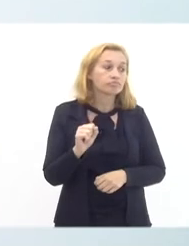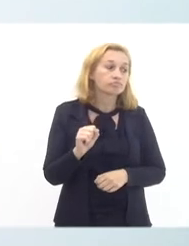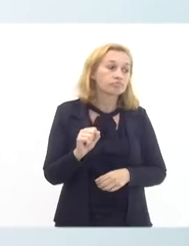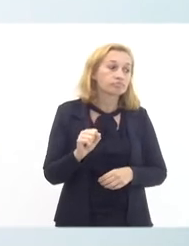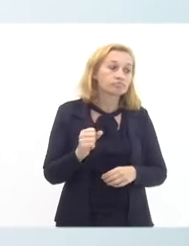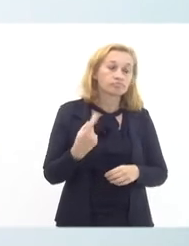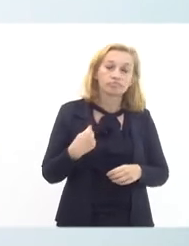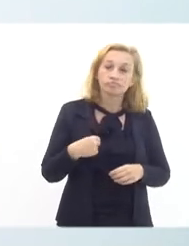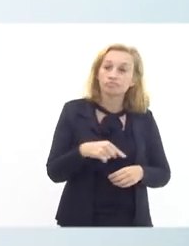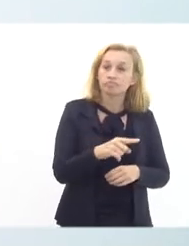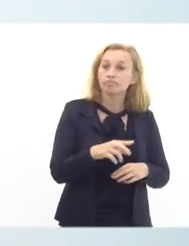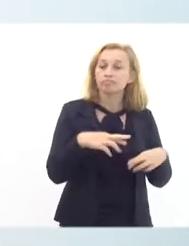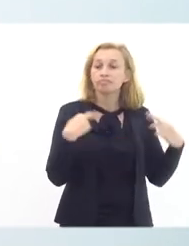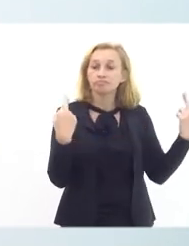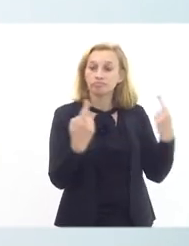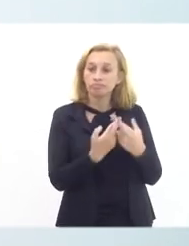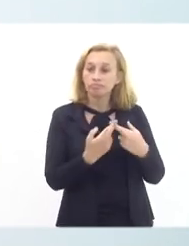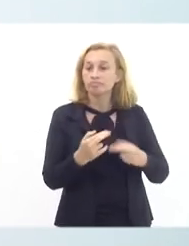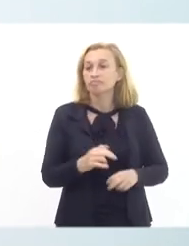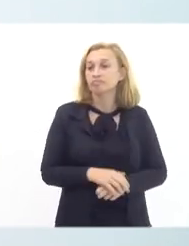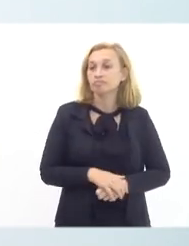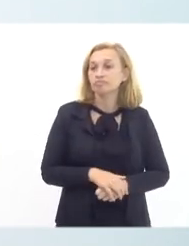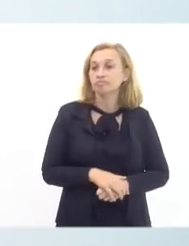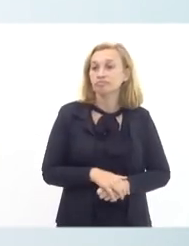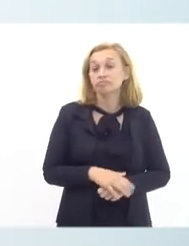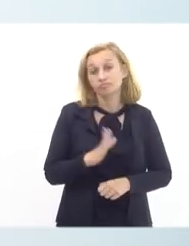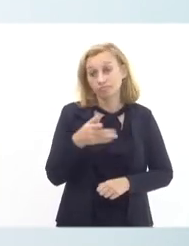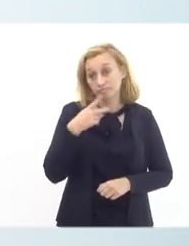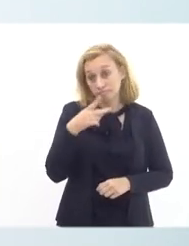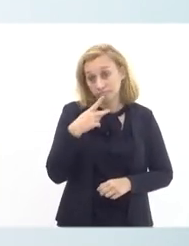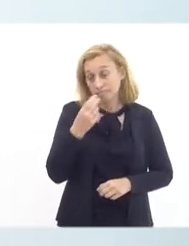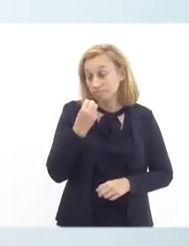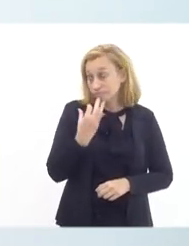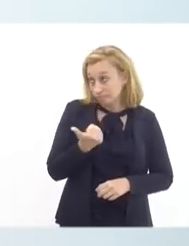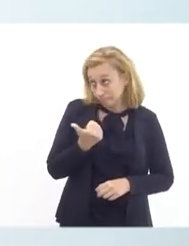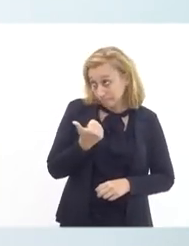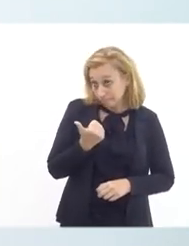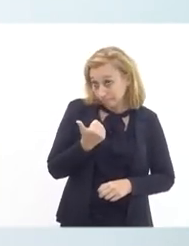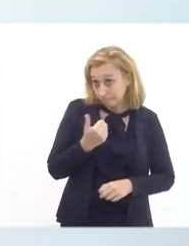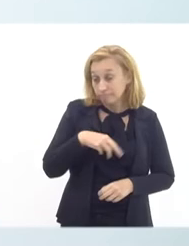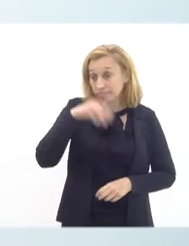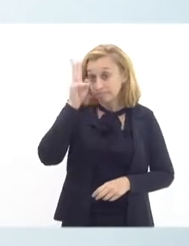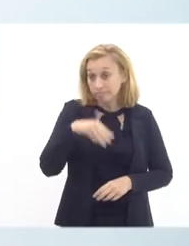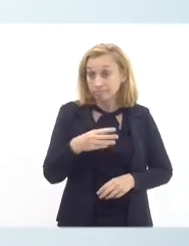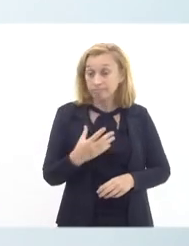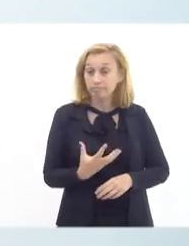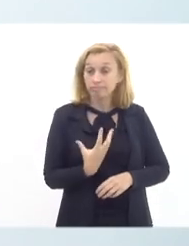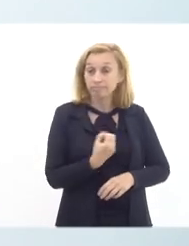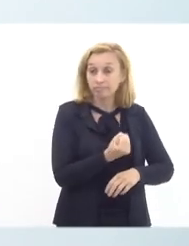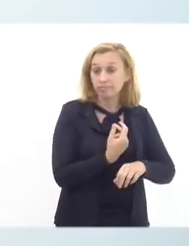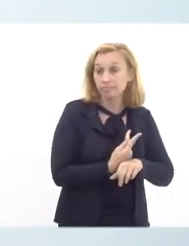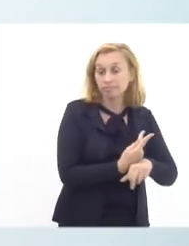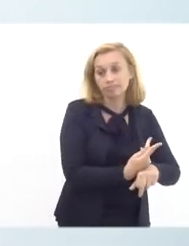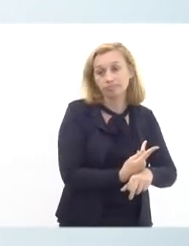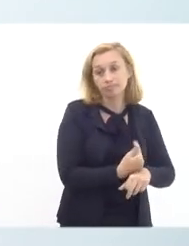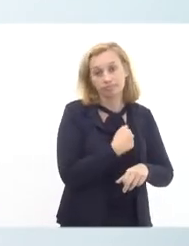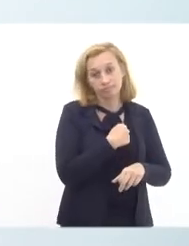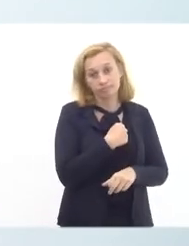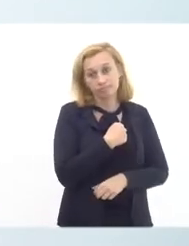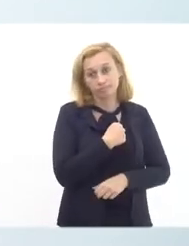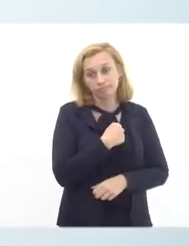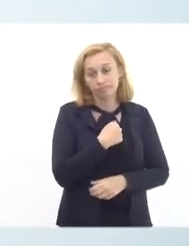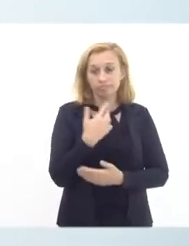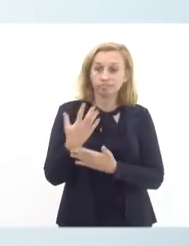das reuniões. E aí, como eu falei muito bem, quem recebeu o presente fui eu, das mãos